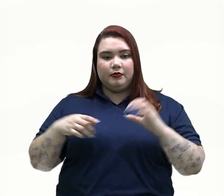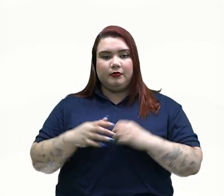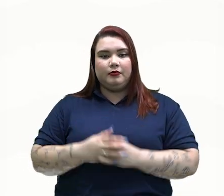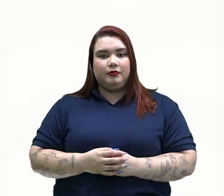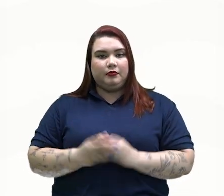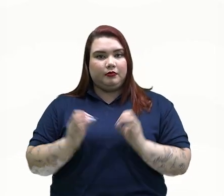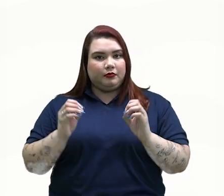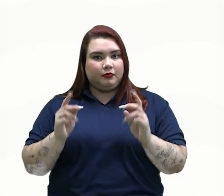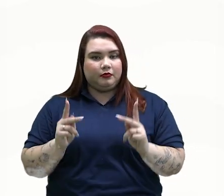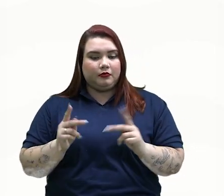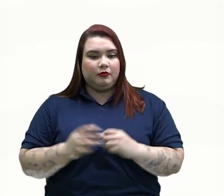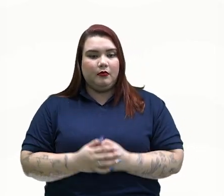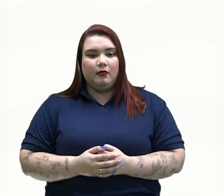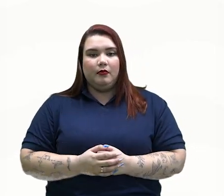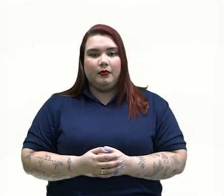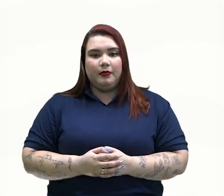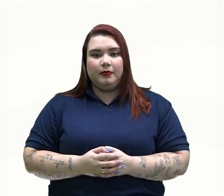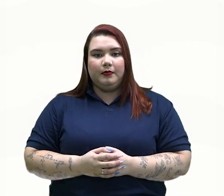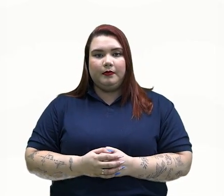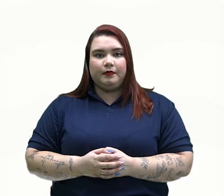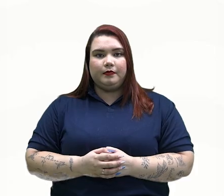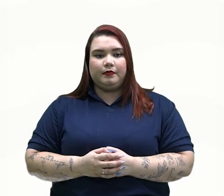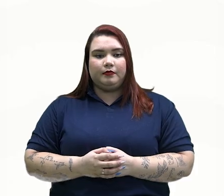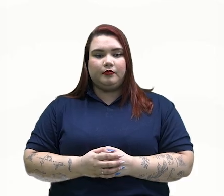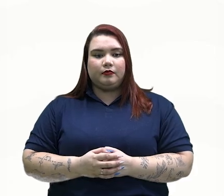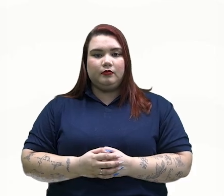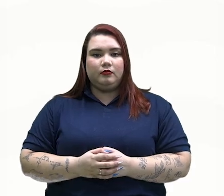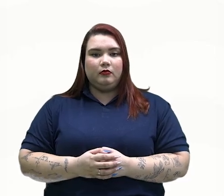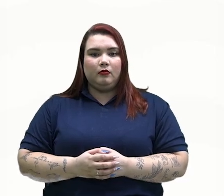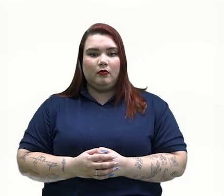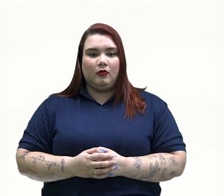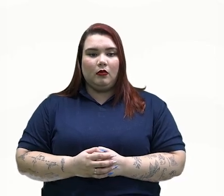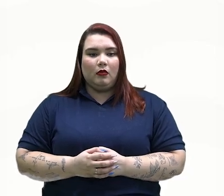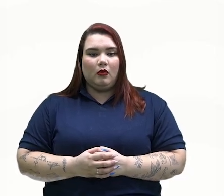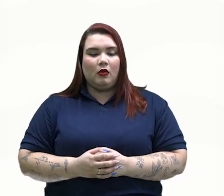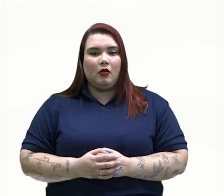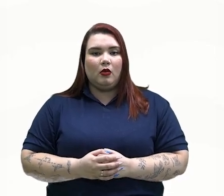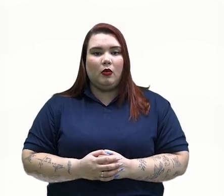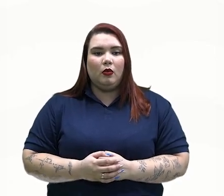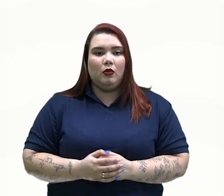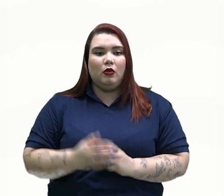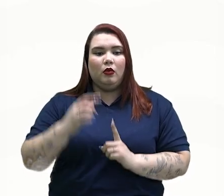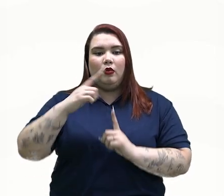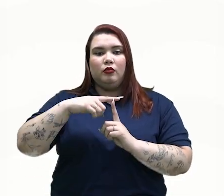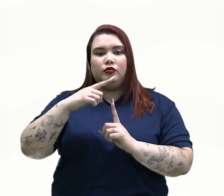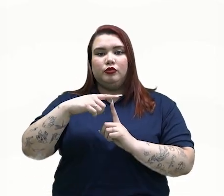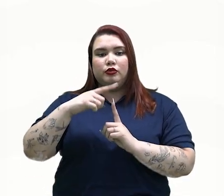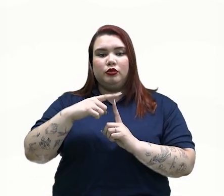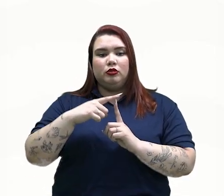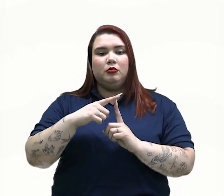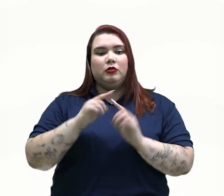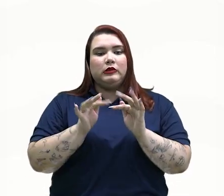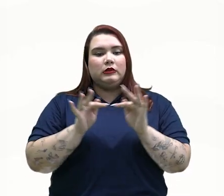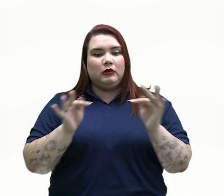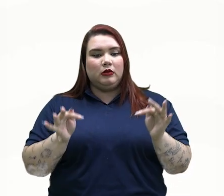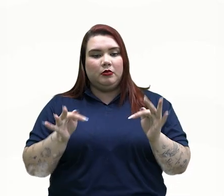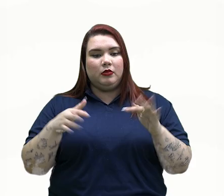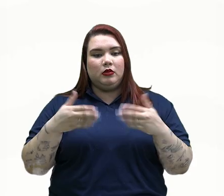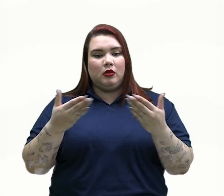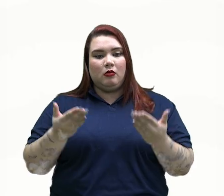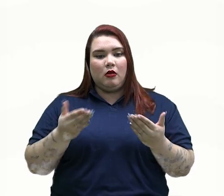Acíclica, ok? Bom, o tipo de ligação presente, a gente só consegue observar ligações